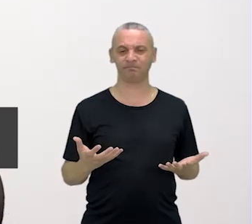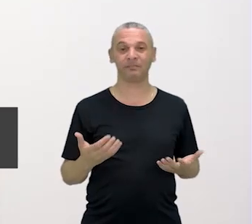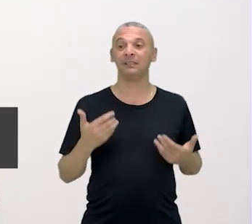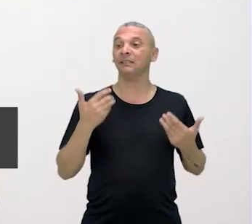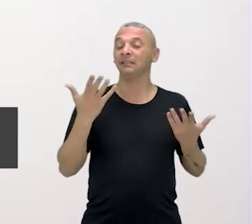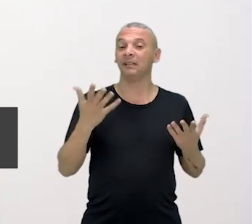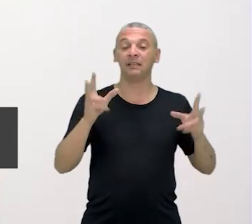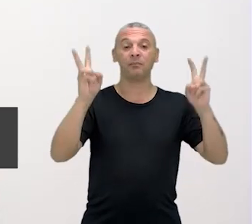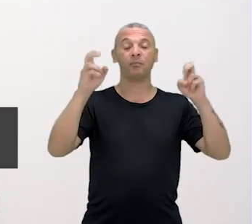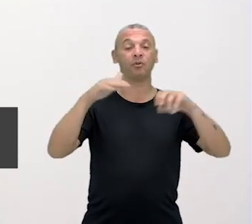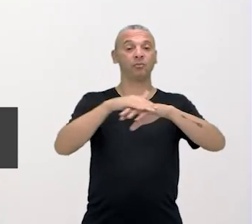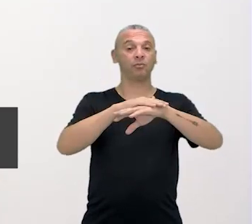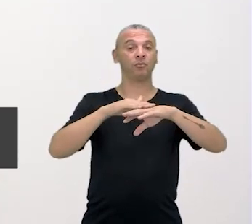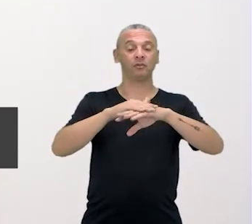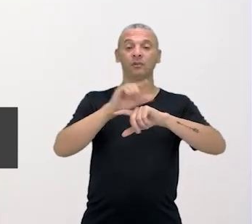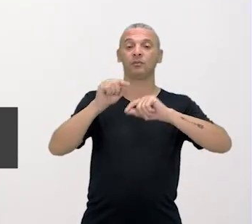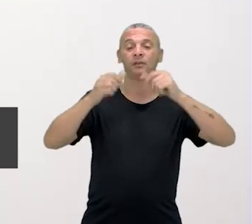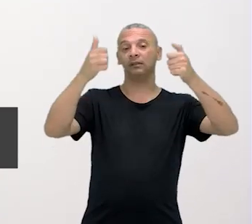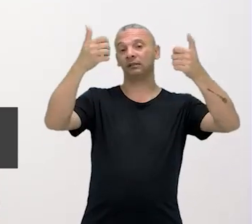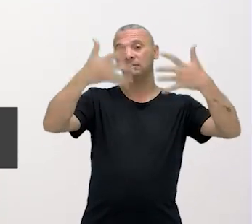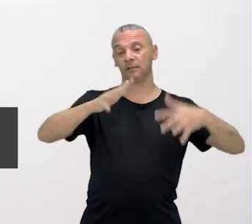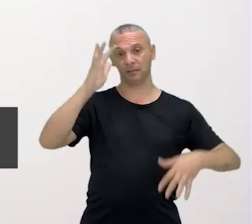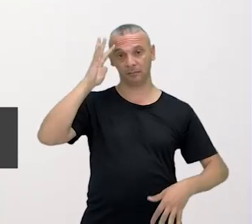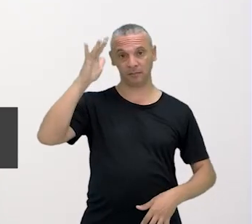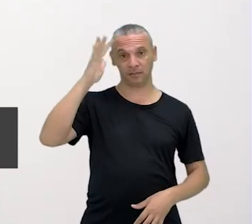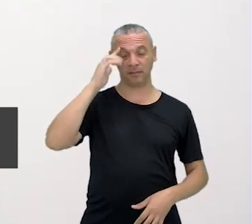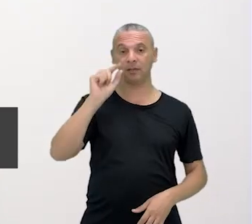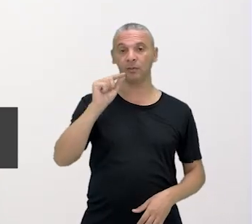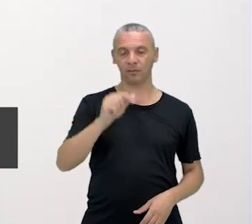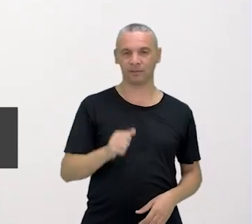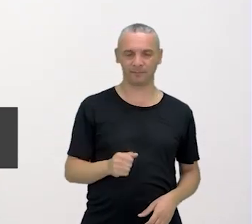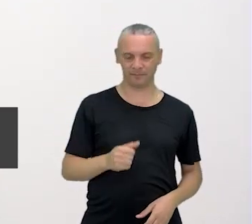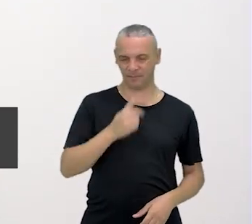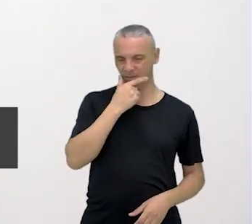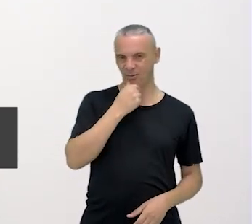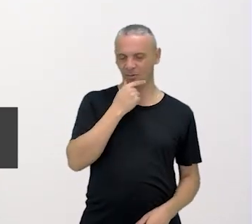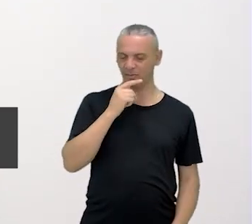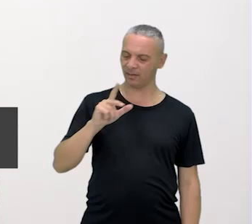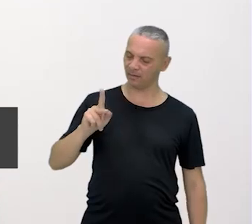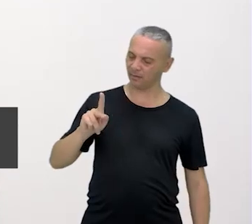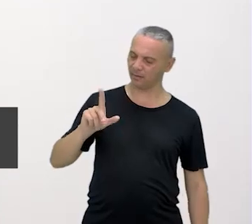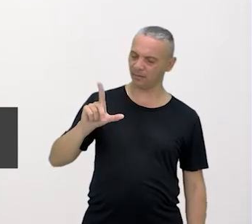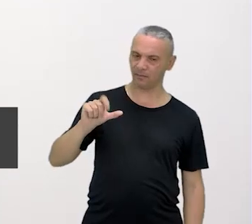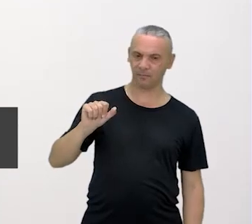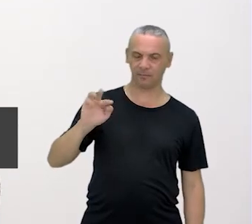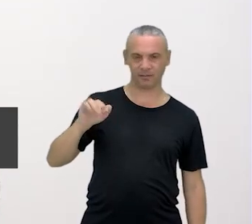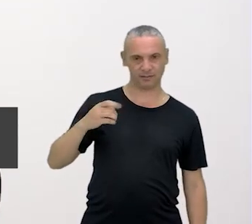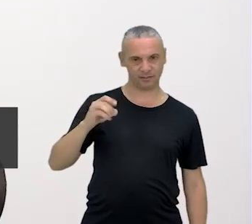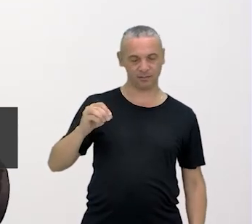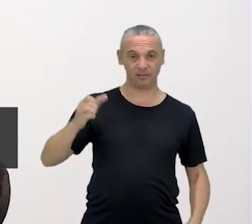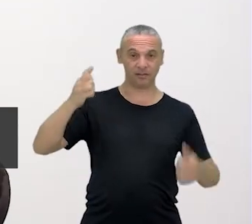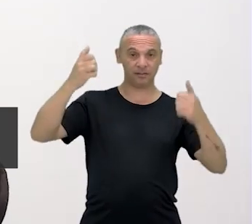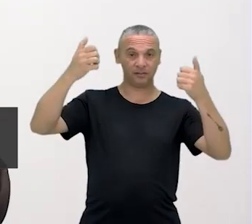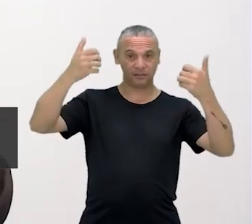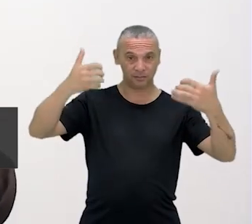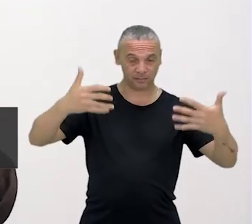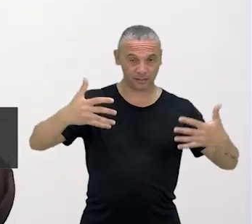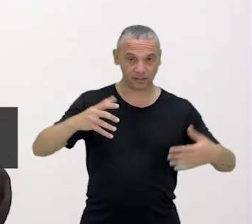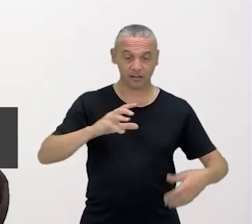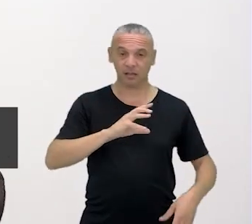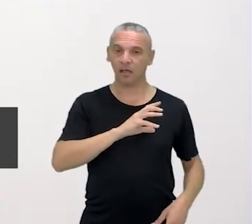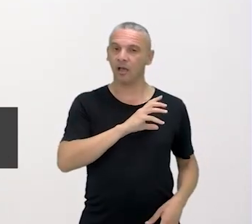E aí um ponto interessante, né, para se pensar também, o Platão ele dizia, né, que na verdade o amor platônico, o